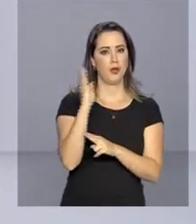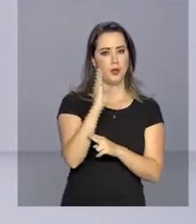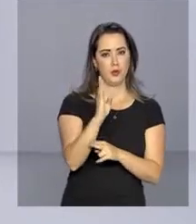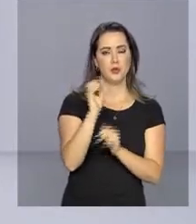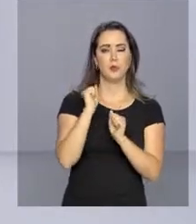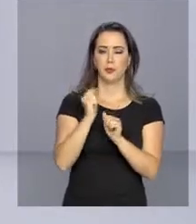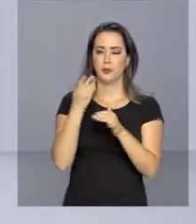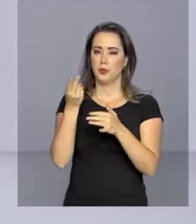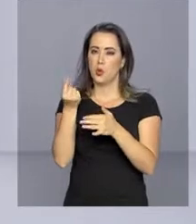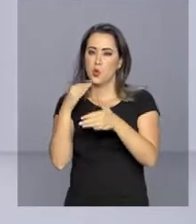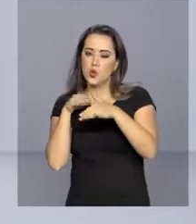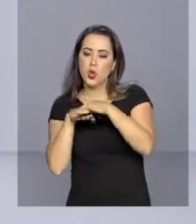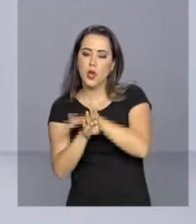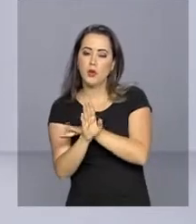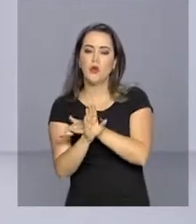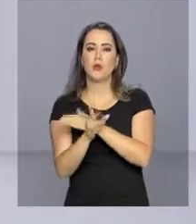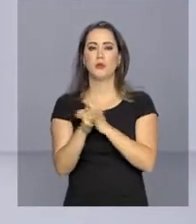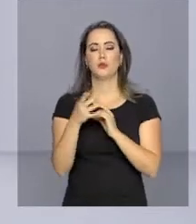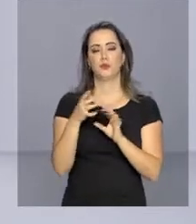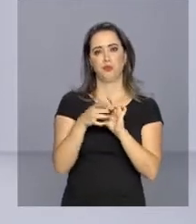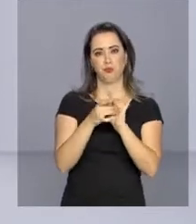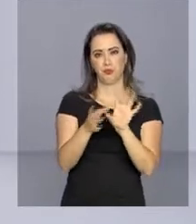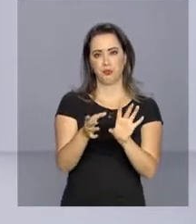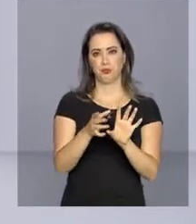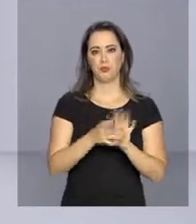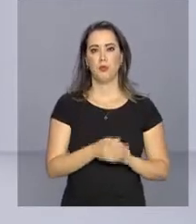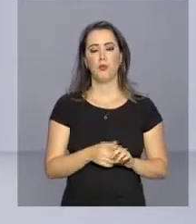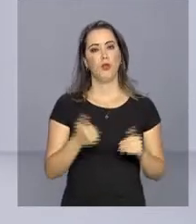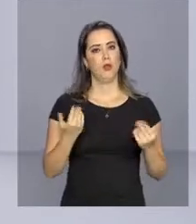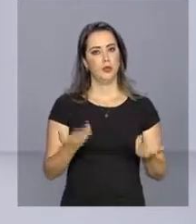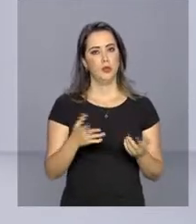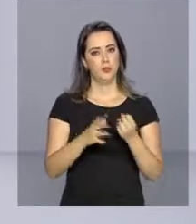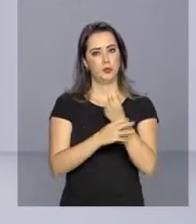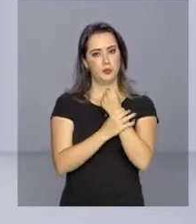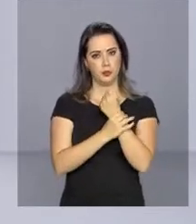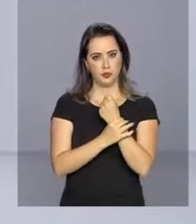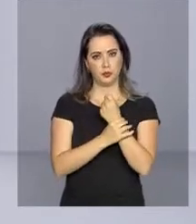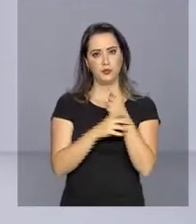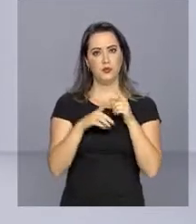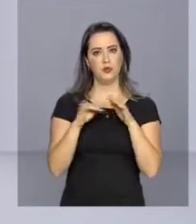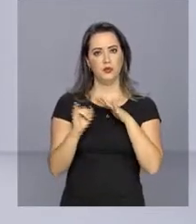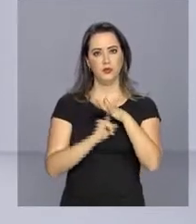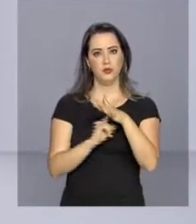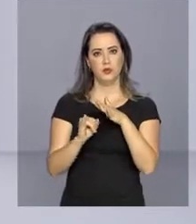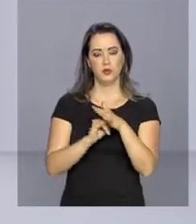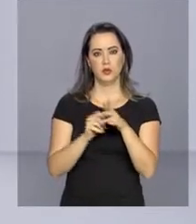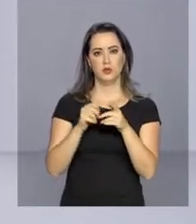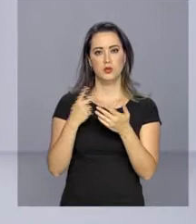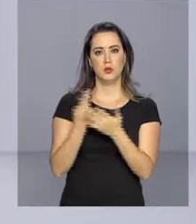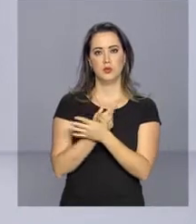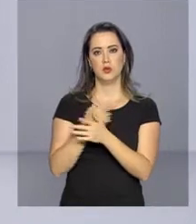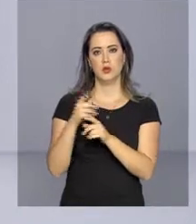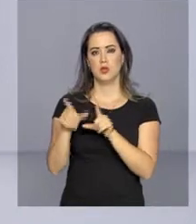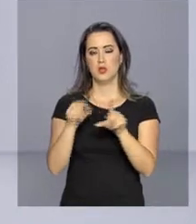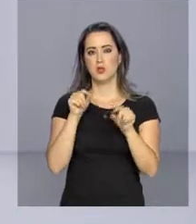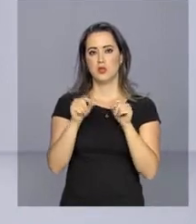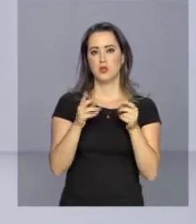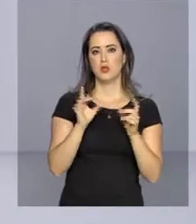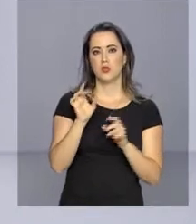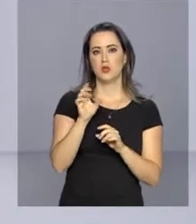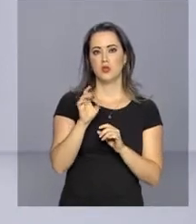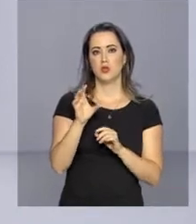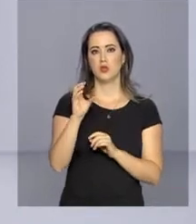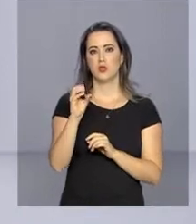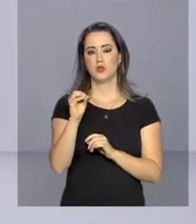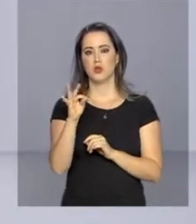no banco do brasil recebem com um depósito direto por segurança as instituições deverão realizar uma triagem apenas as